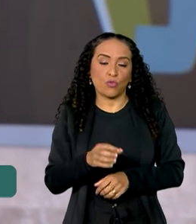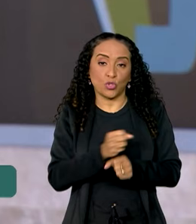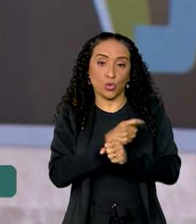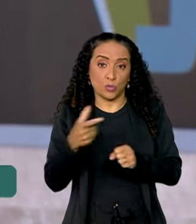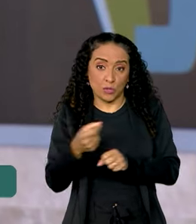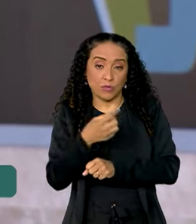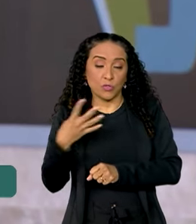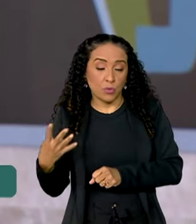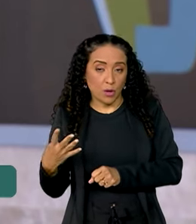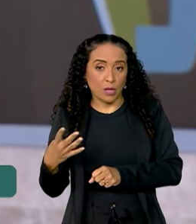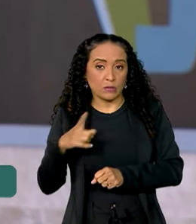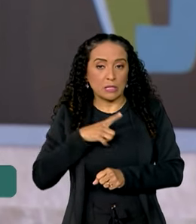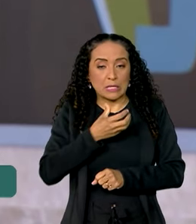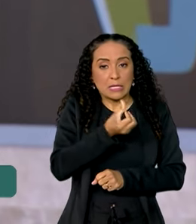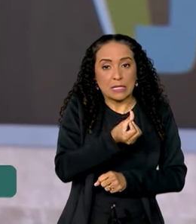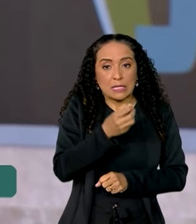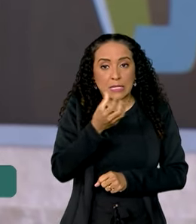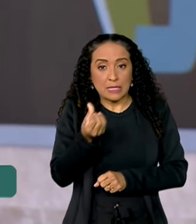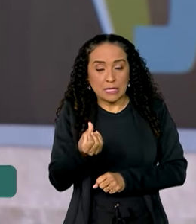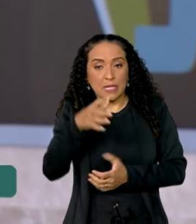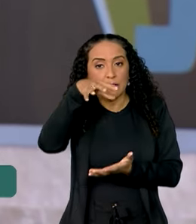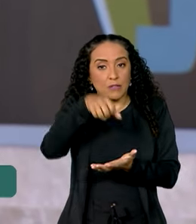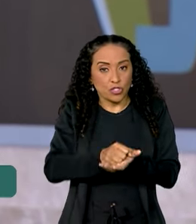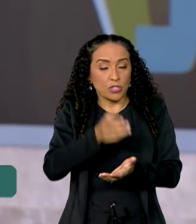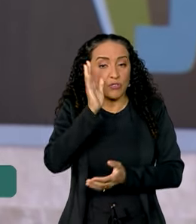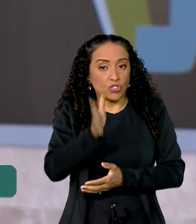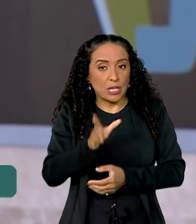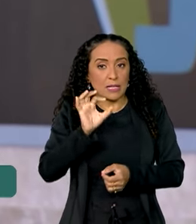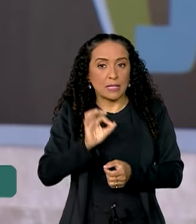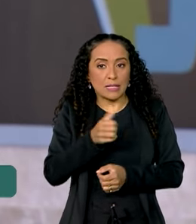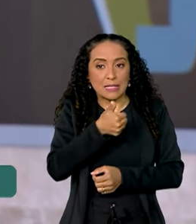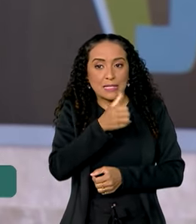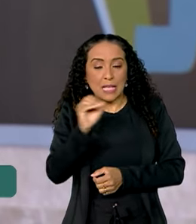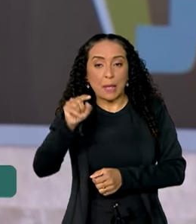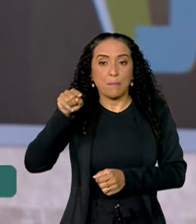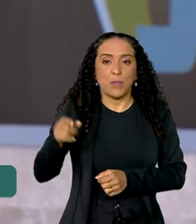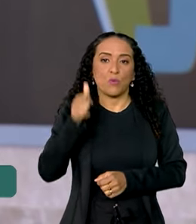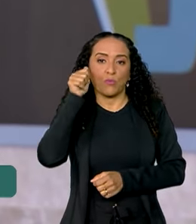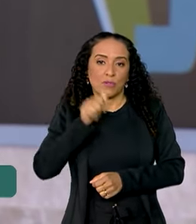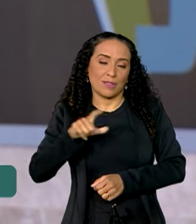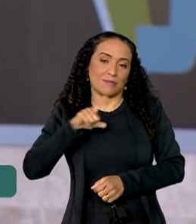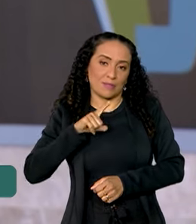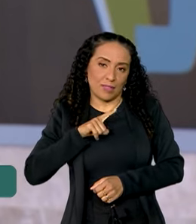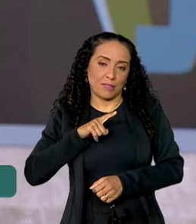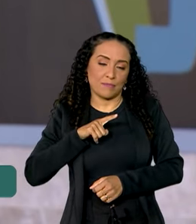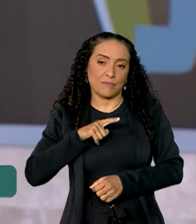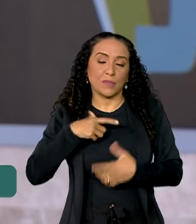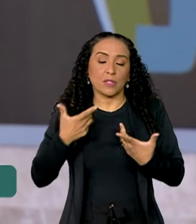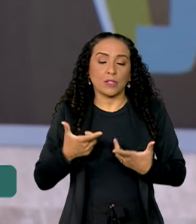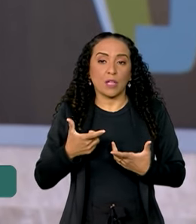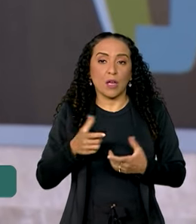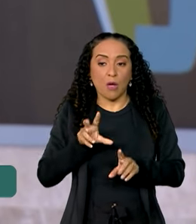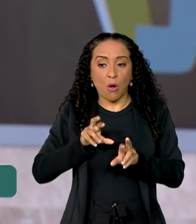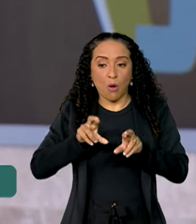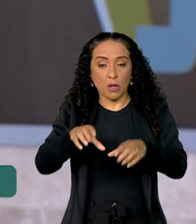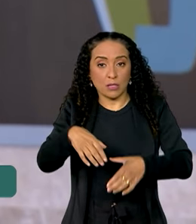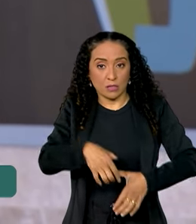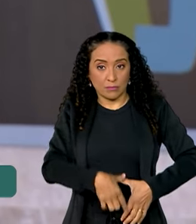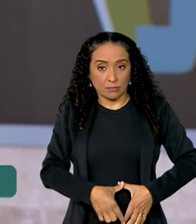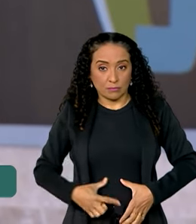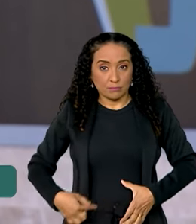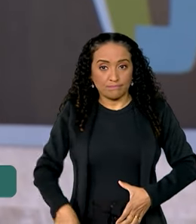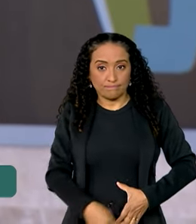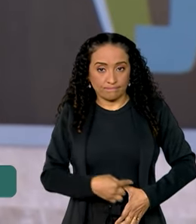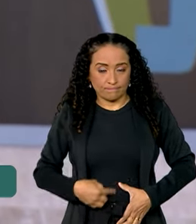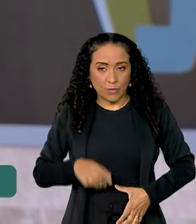2024 com 66 registros a cada 100.000 mulheres o câncer do colo do útero é o terceiro mais